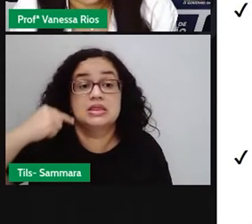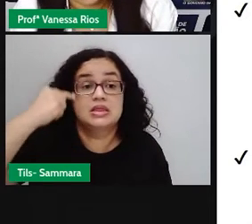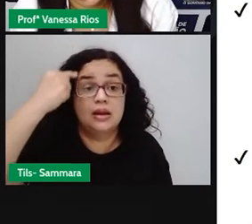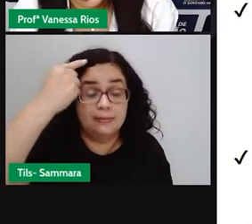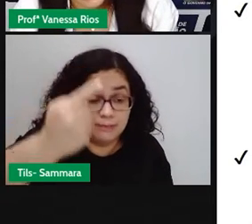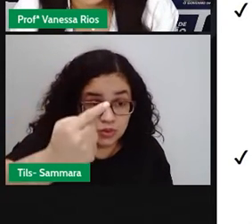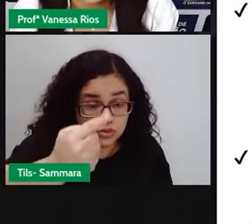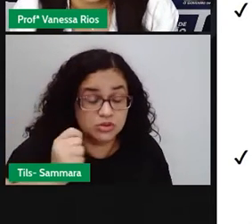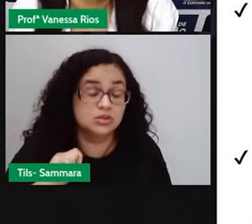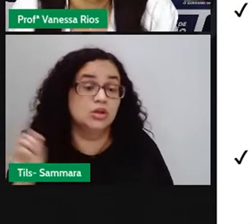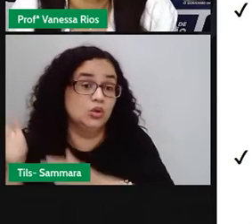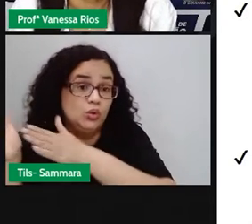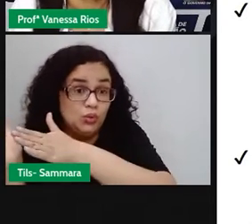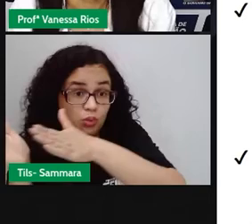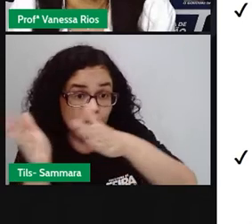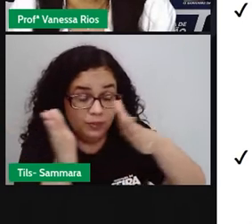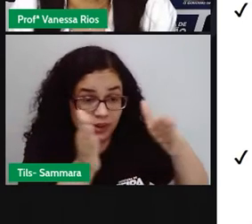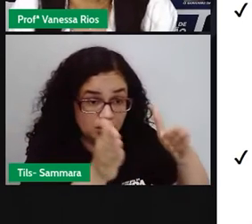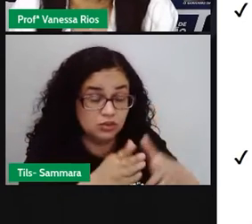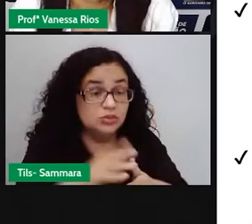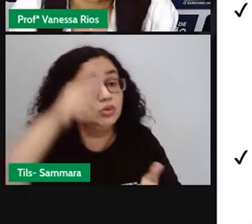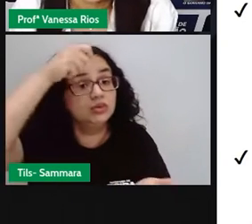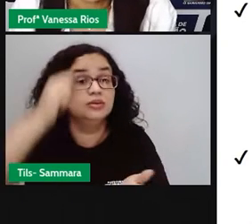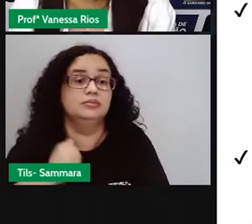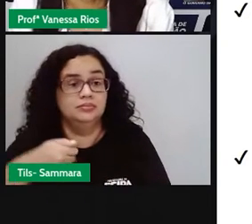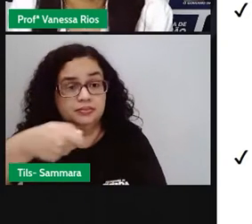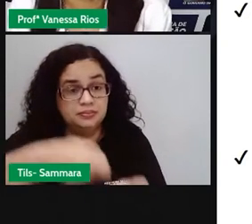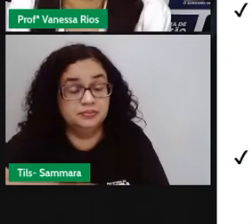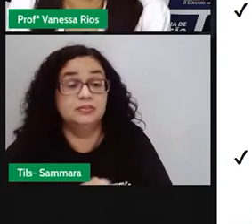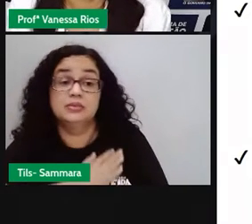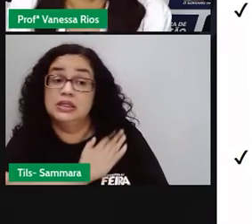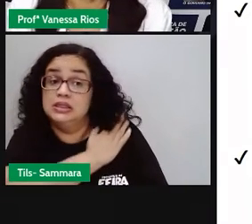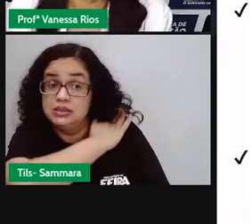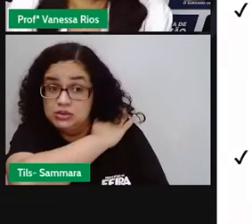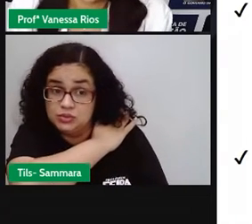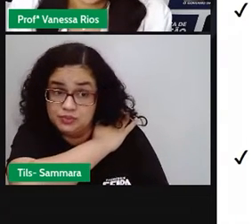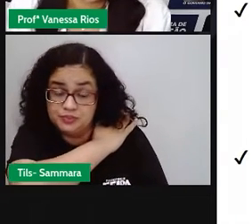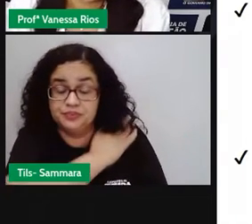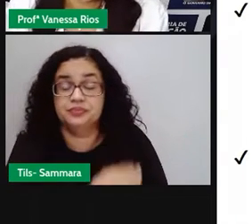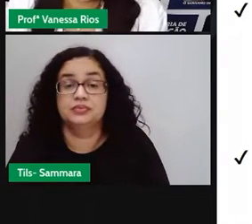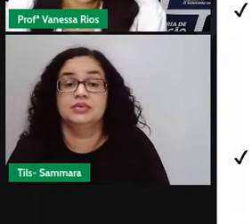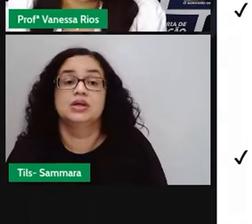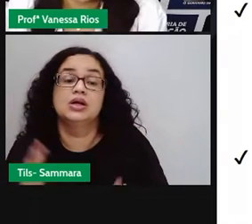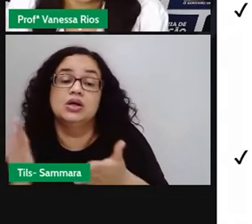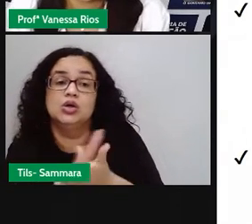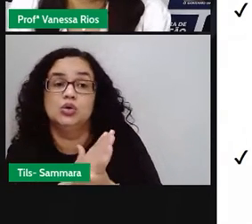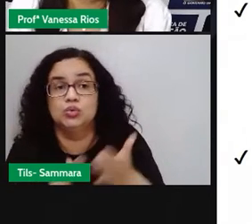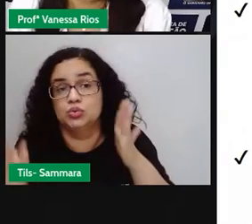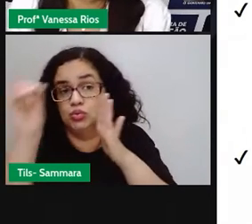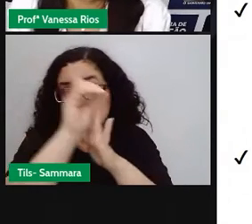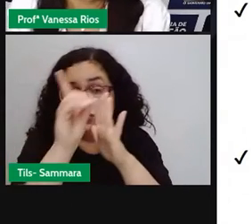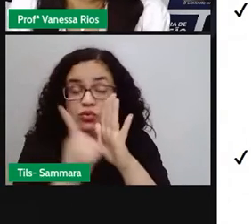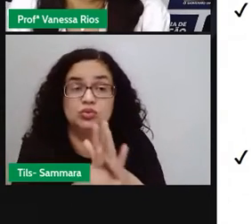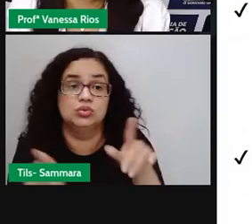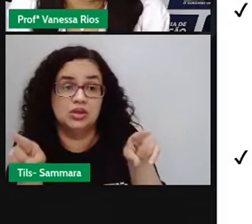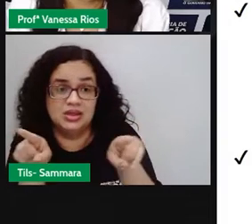da ditadura, trouxe aí garantias, né, ou devoluções de alguns direitos, mas